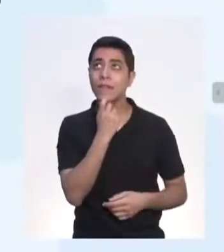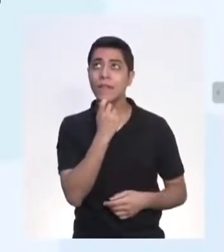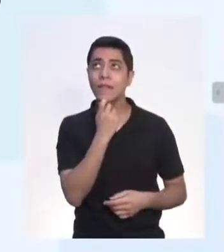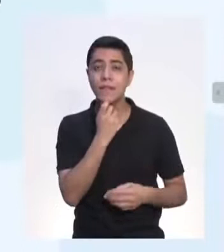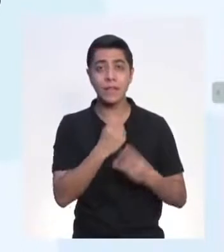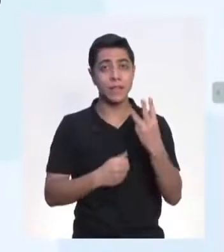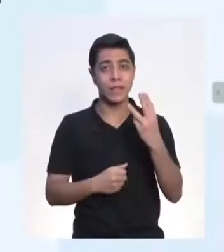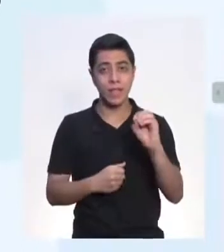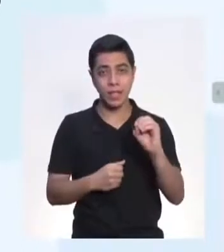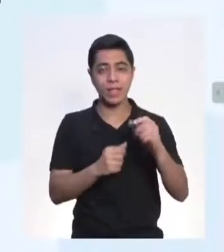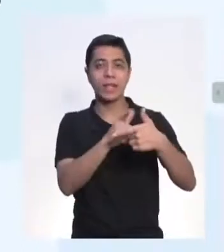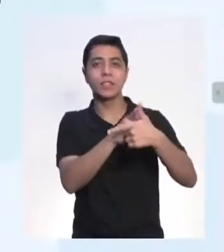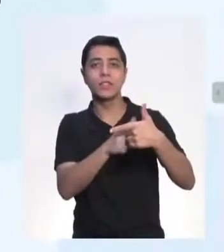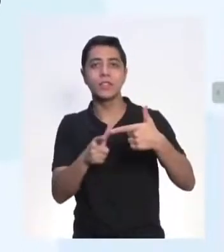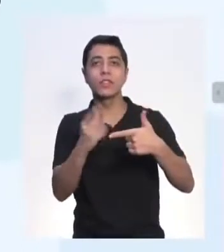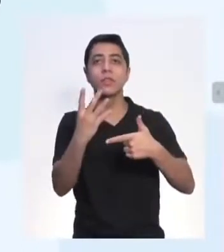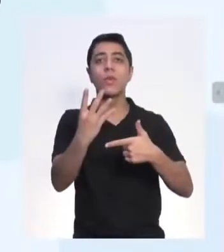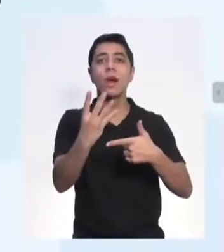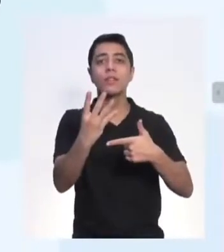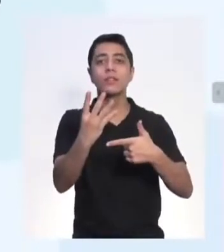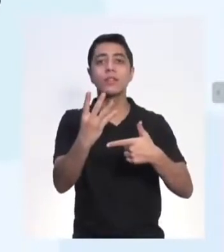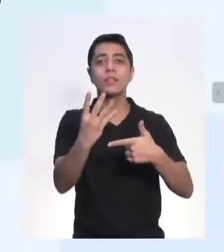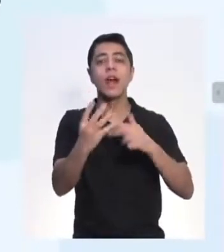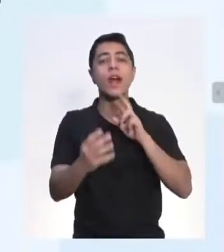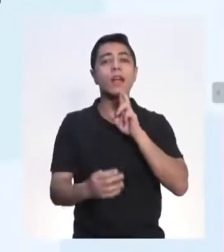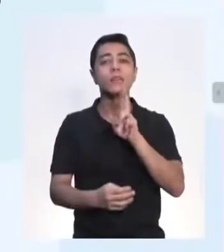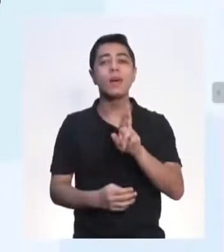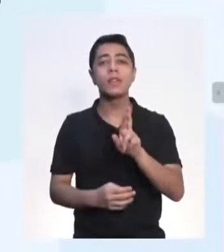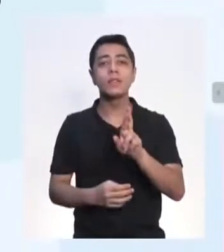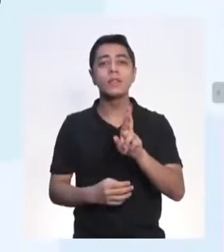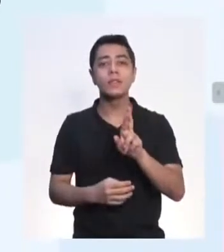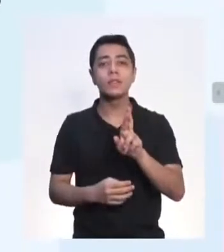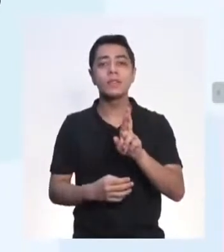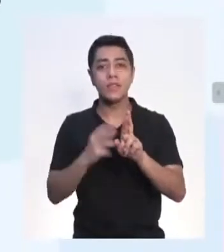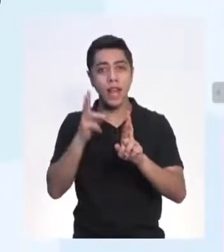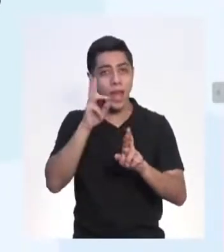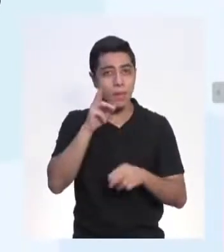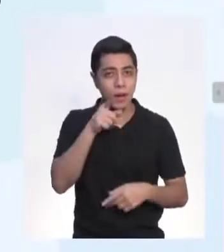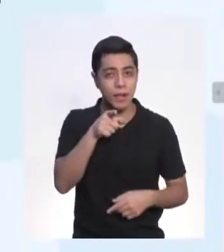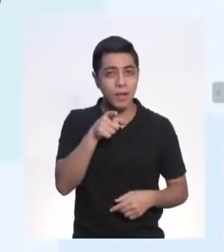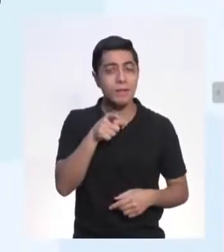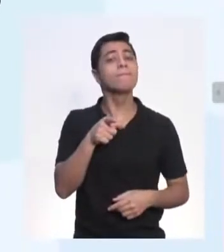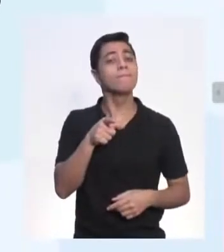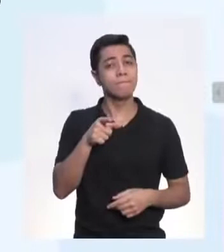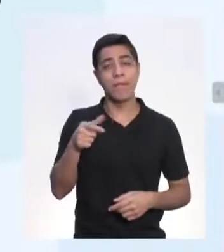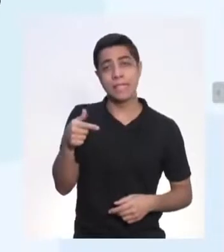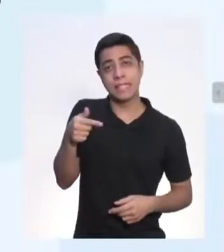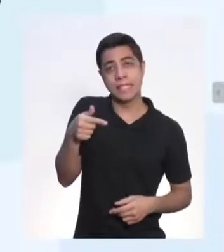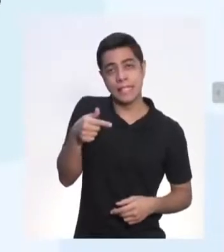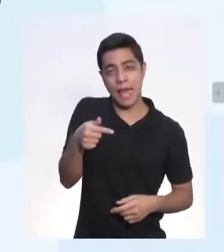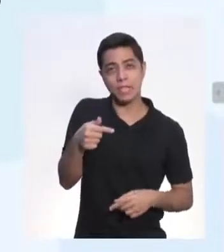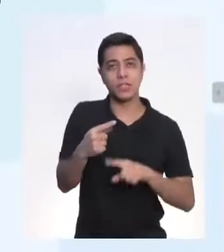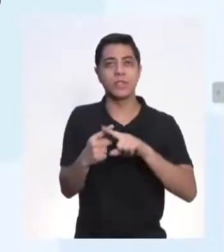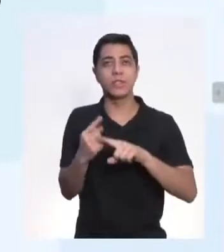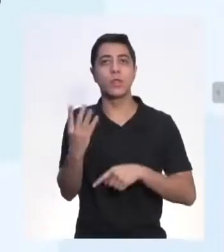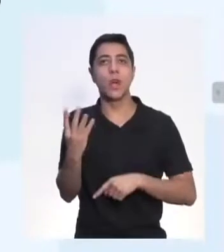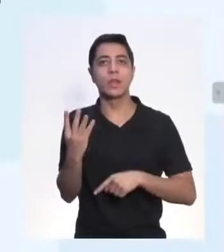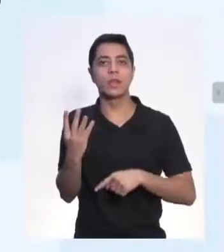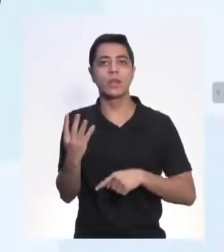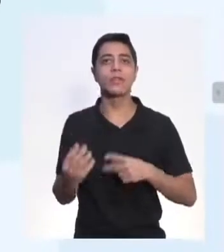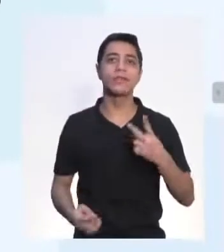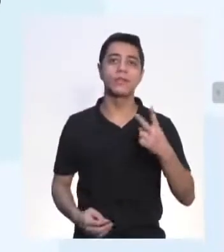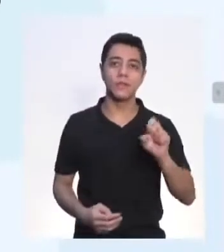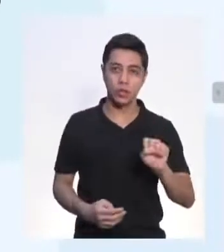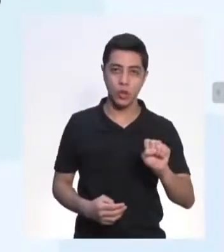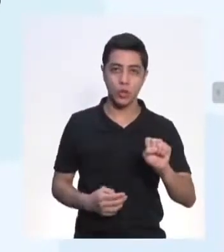eu vou tirar, vai sobrar 2. Como eu já tenho a vírgula, eu tenho direito a acrescentar um 0 em